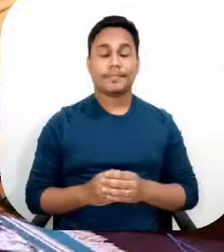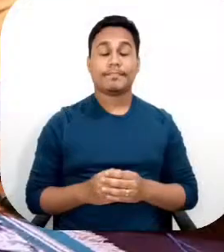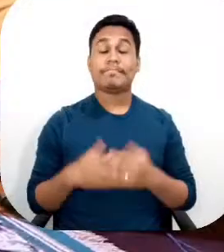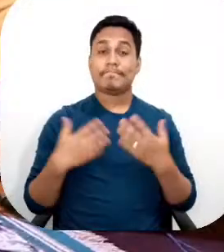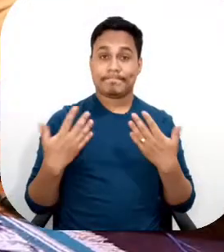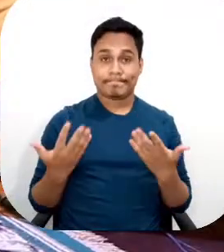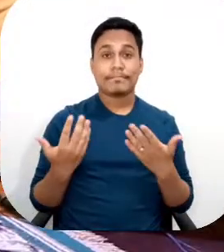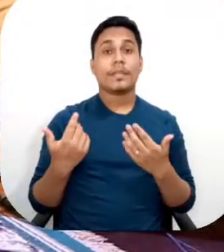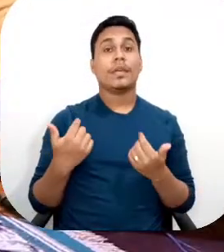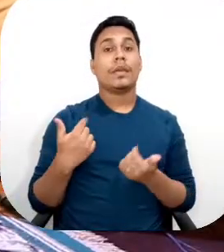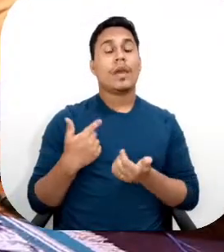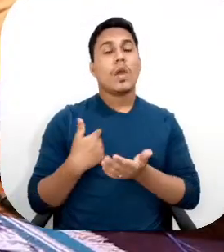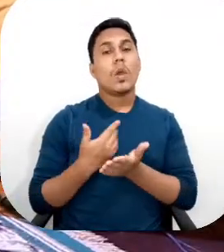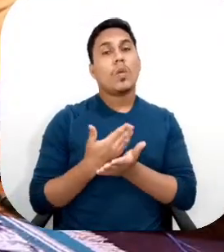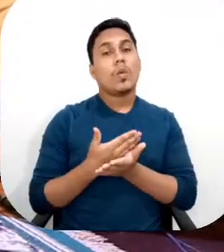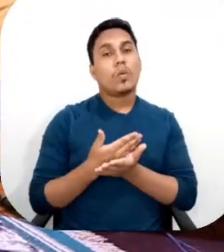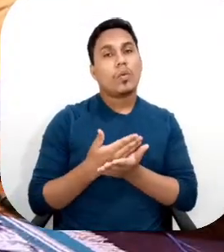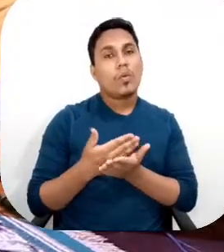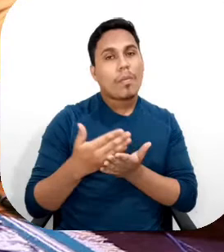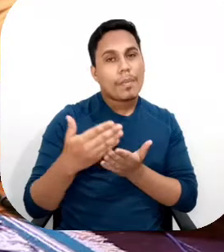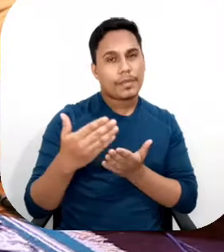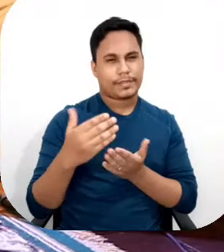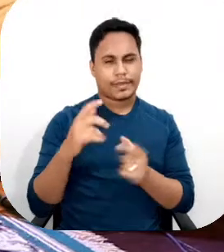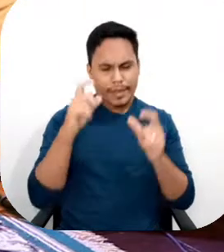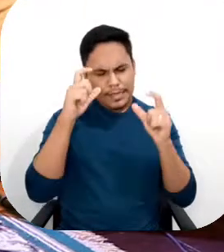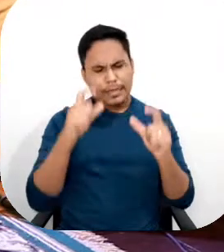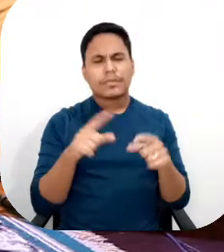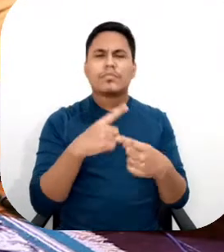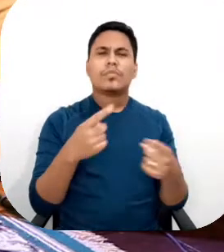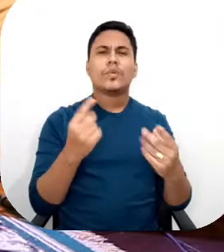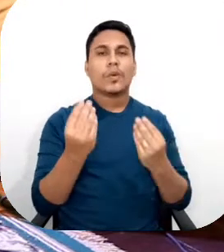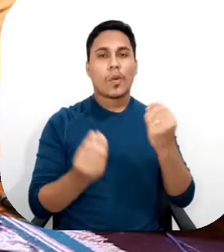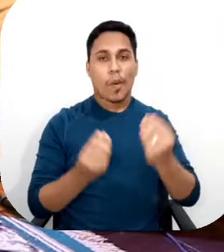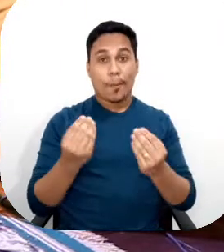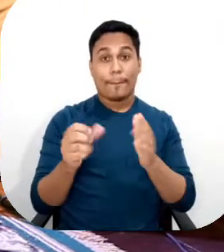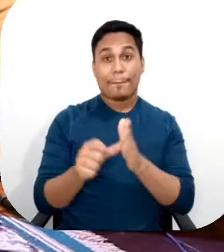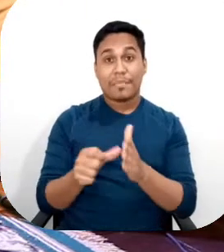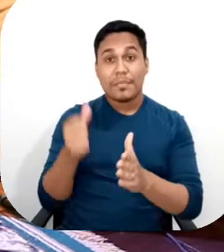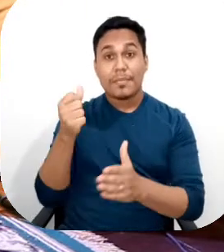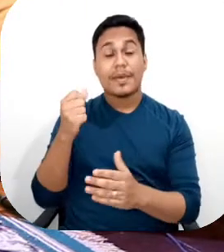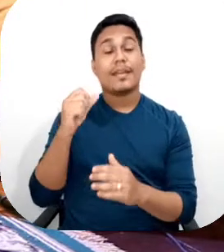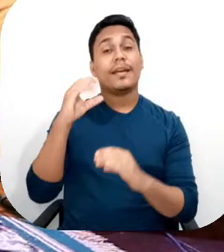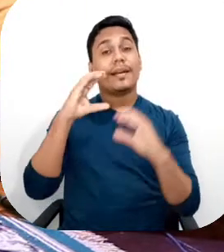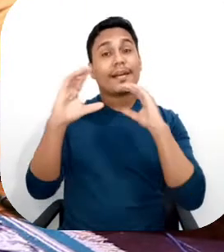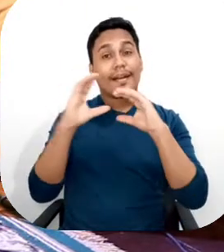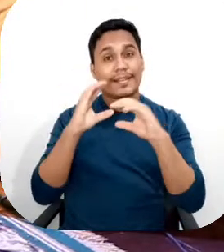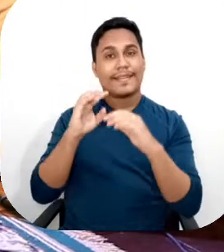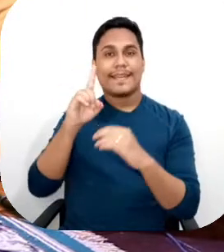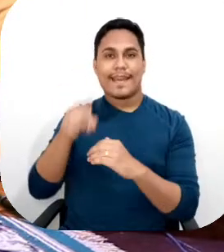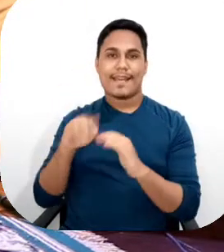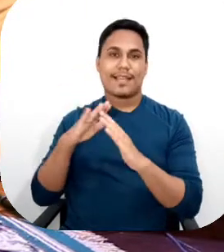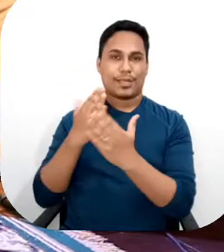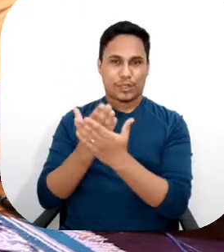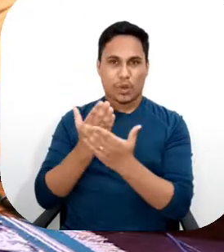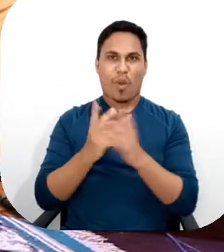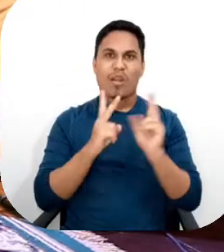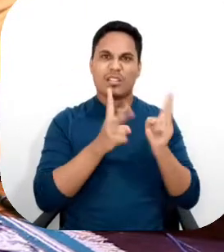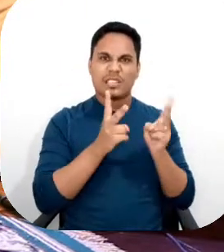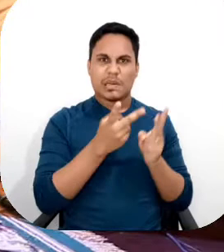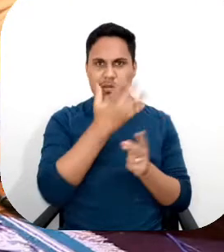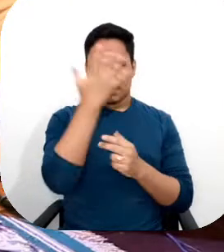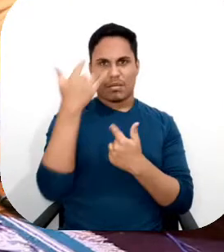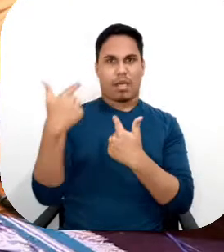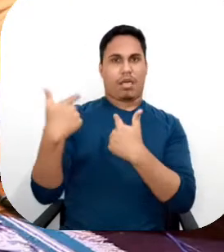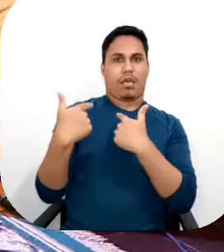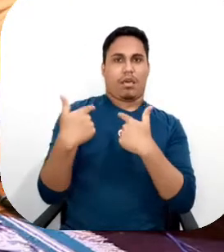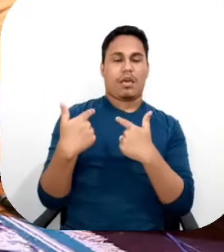bom, como eu comecei, como eu comecei a me interessar por música, né? A primeira vez que eu cantei foi na escola, e eu sempre fui uma menina muito zoada, né? Uma menina